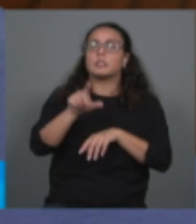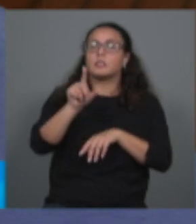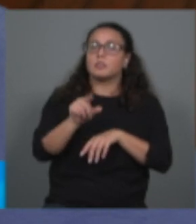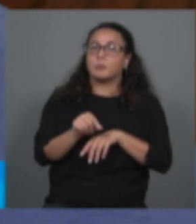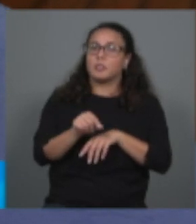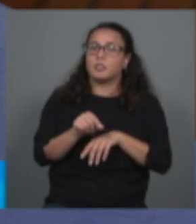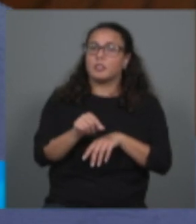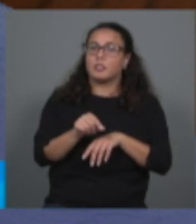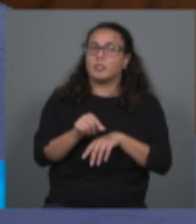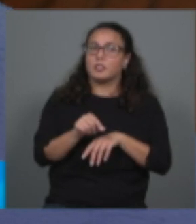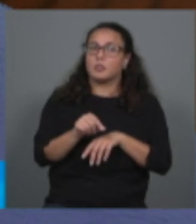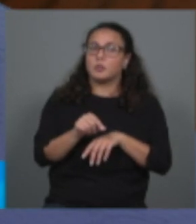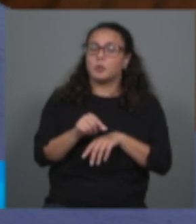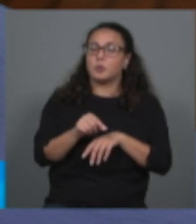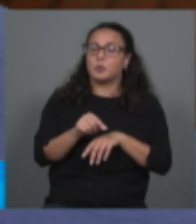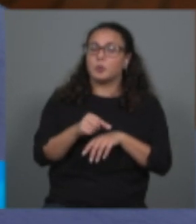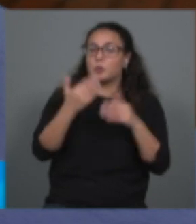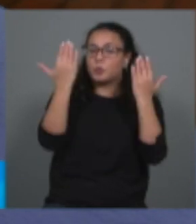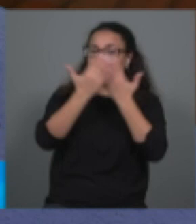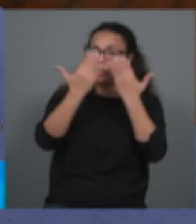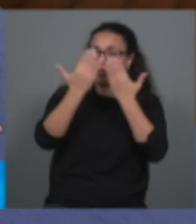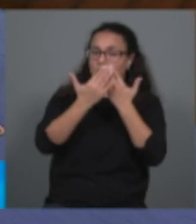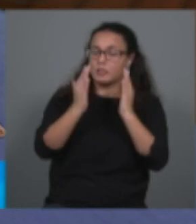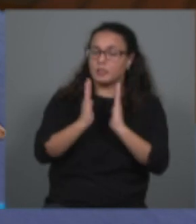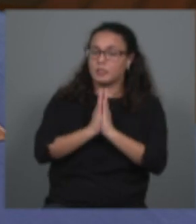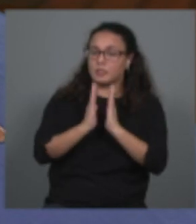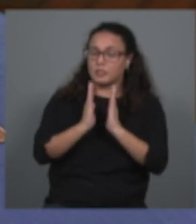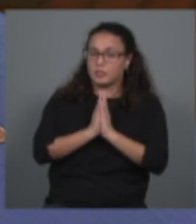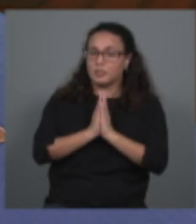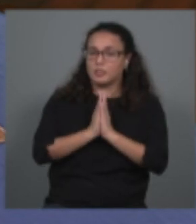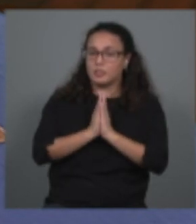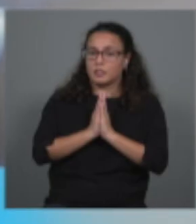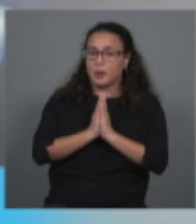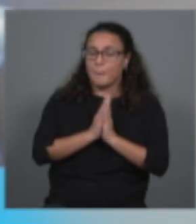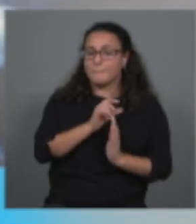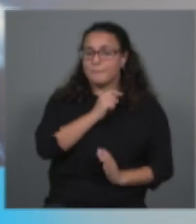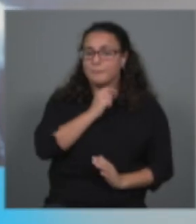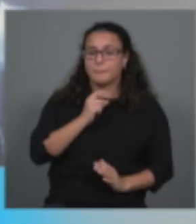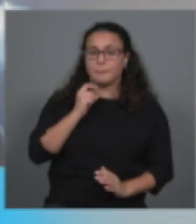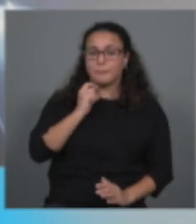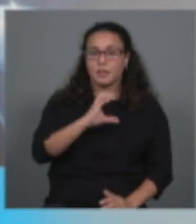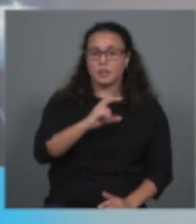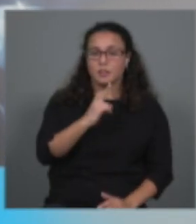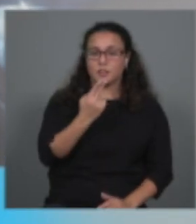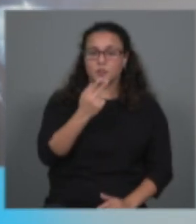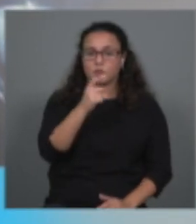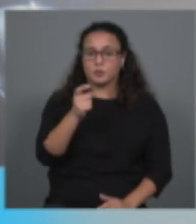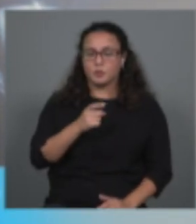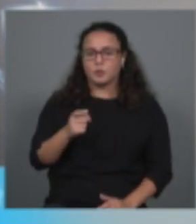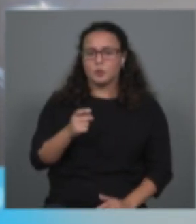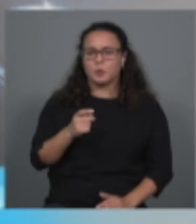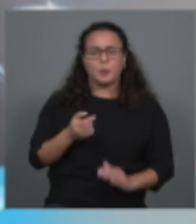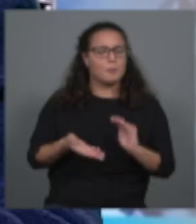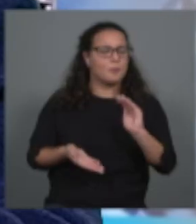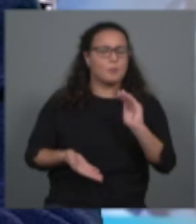para o dia-a-dia da Igreja hoje em dia. O Padre Cruz é muito mais do que uma estampinha que está guardada dentro de um livro, não é? Sem